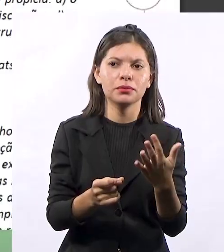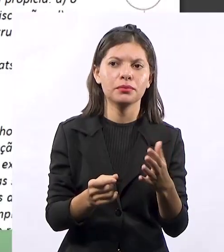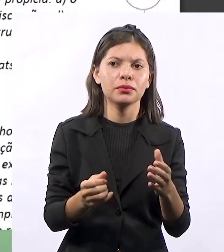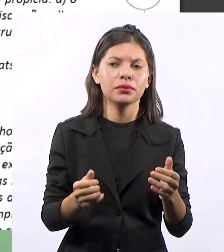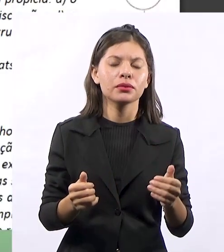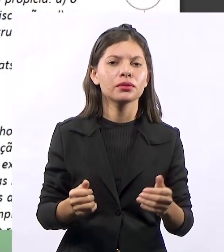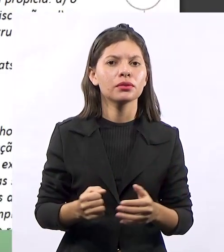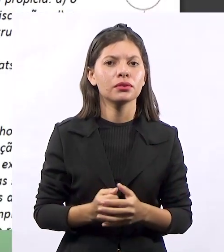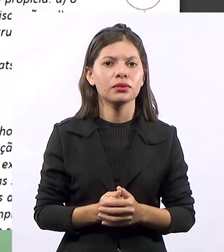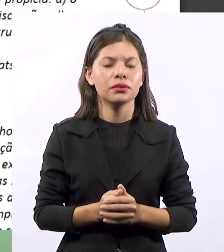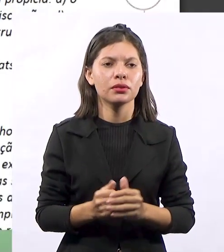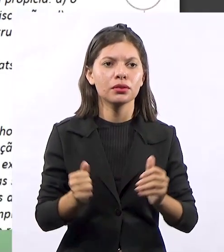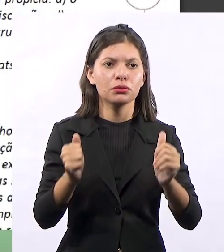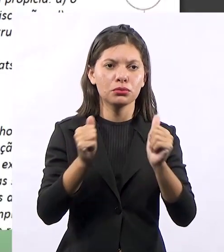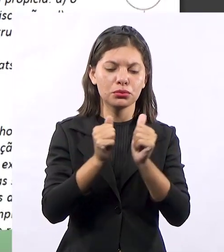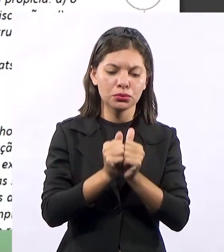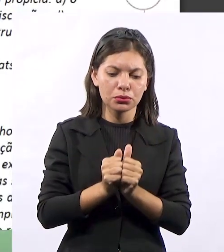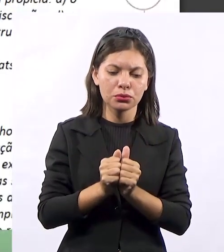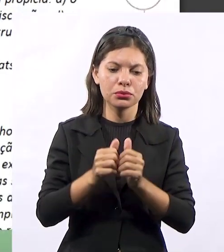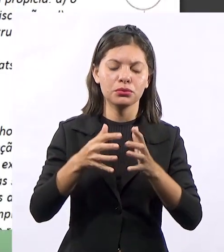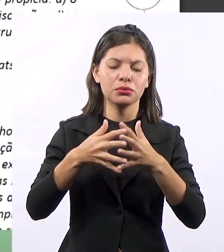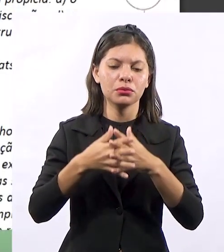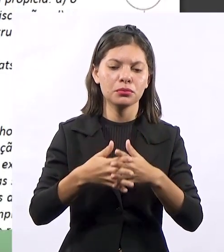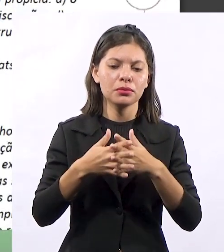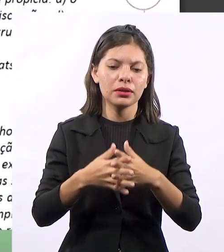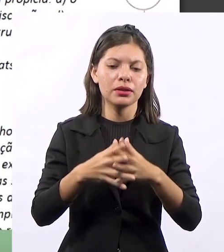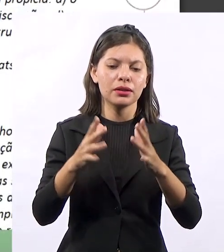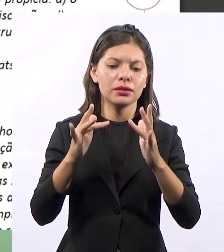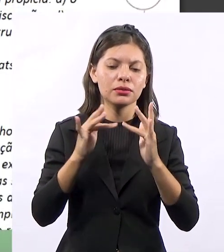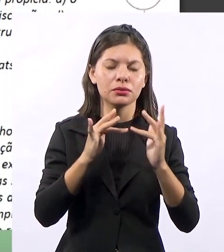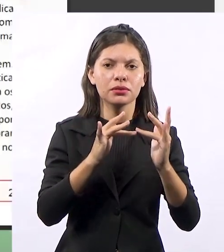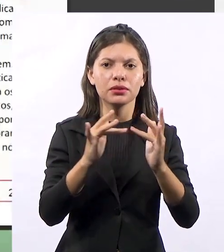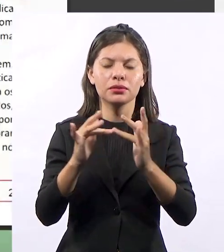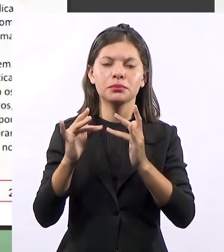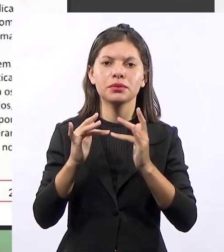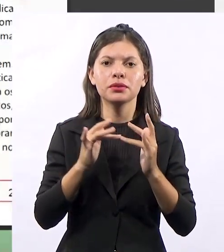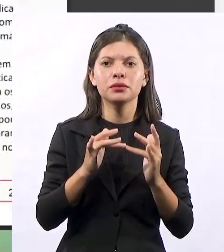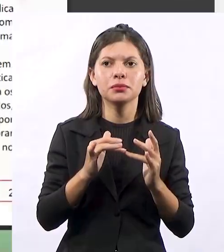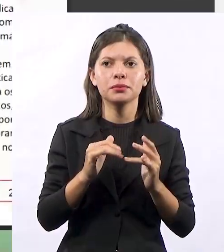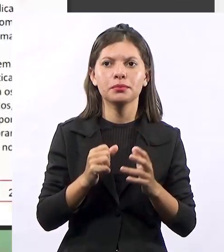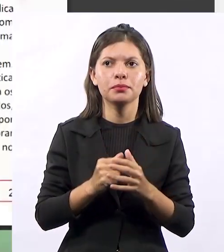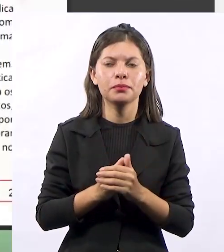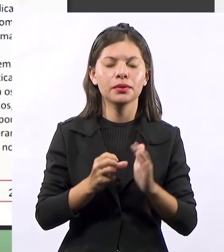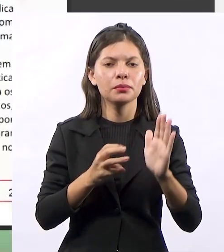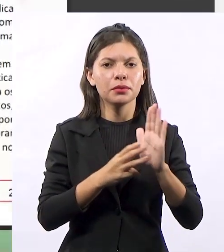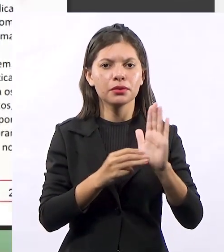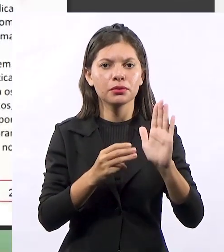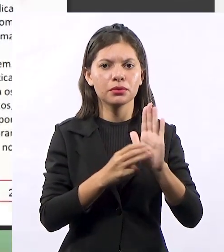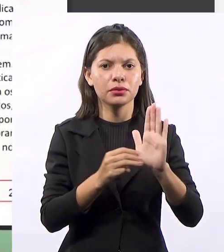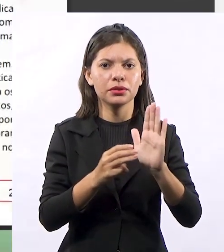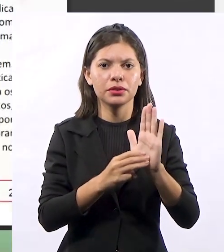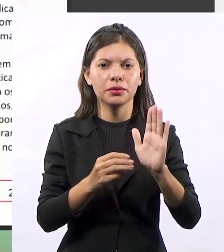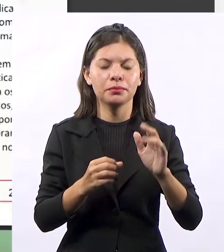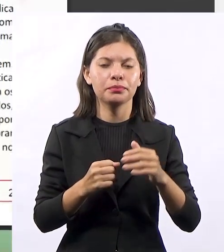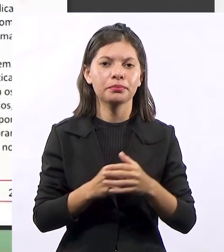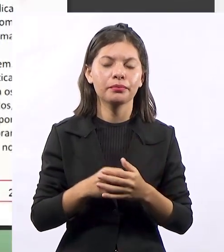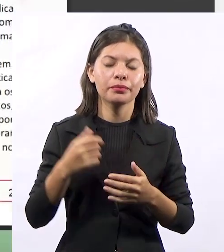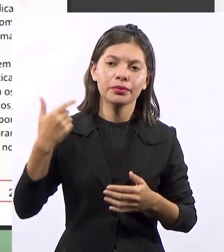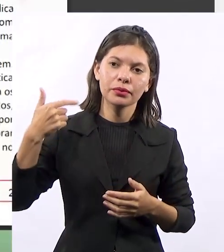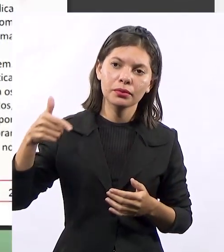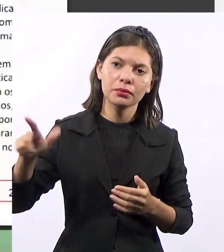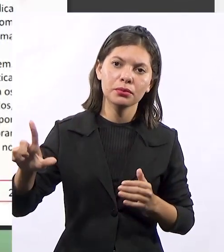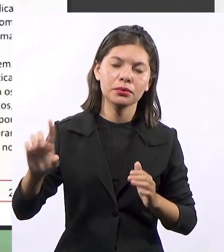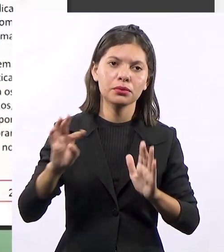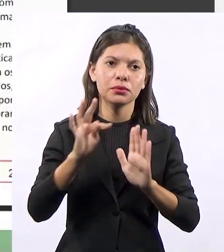baseiam no que eu falei aqui, pensamento complexo, conectivismo, abordagem metodológica. E aqui, nesse outro texto, vou trazer